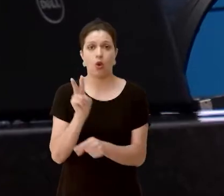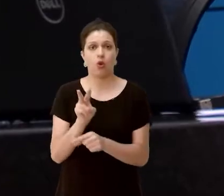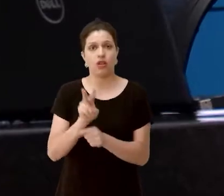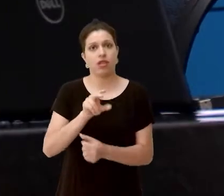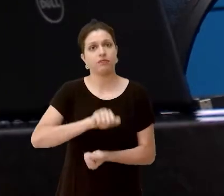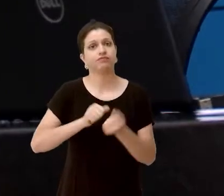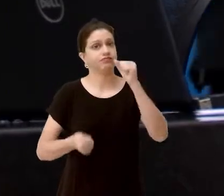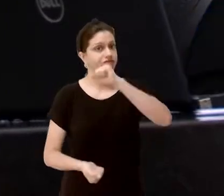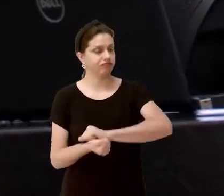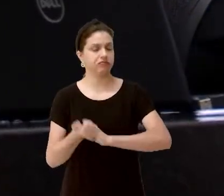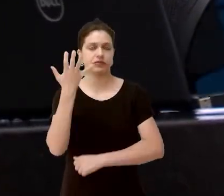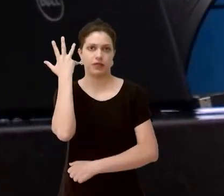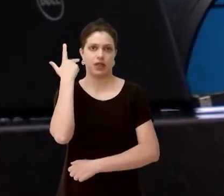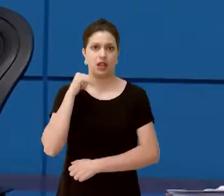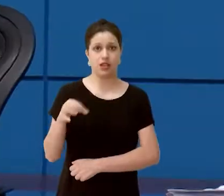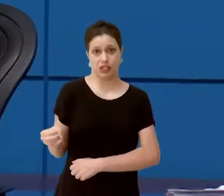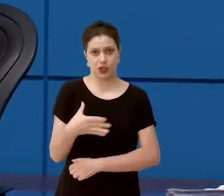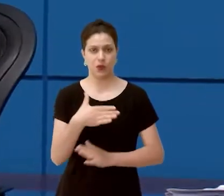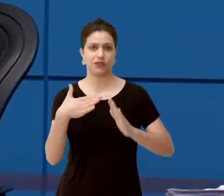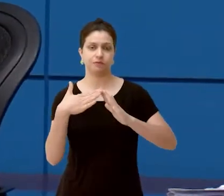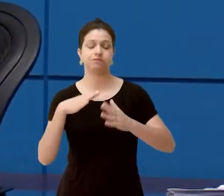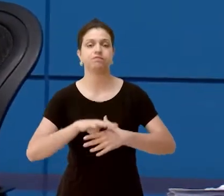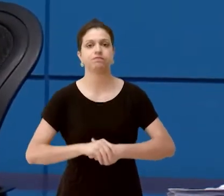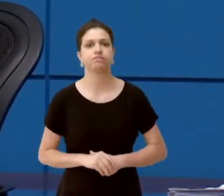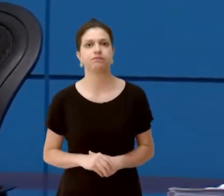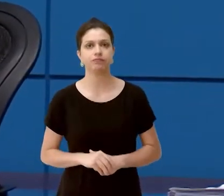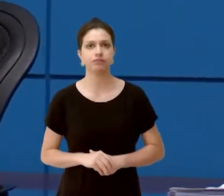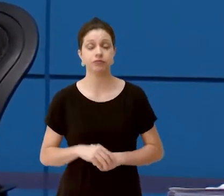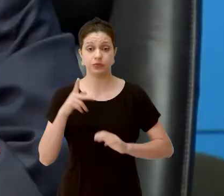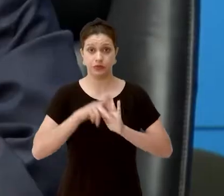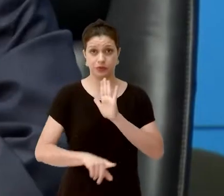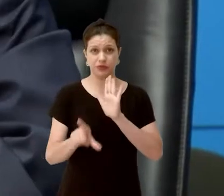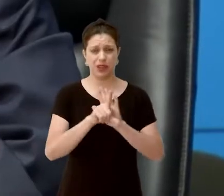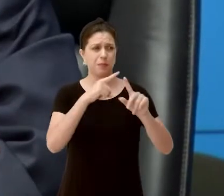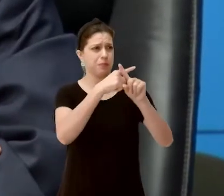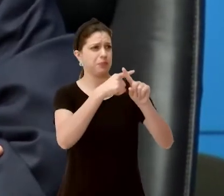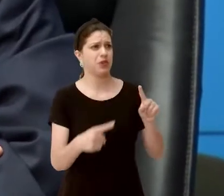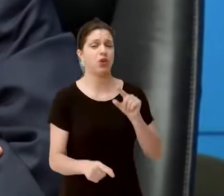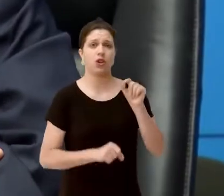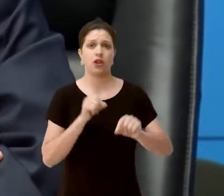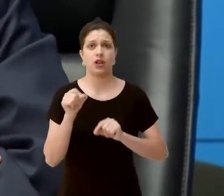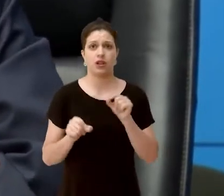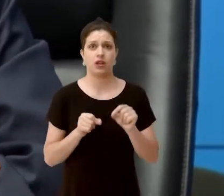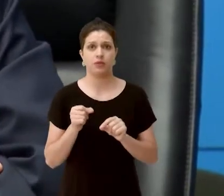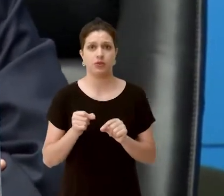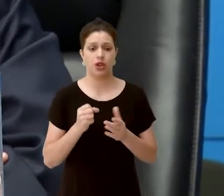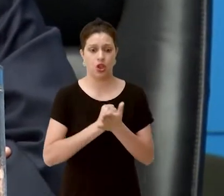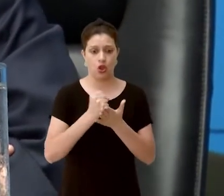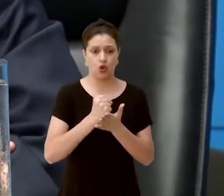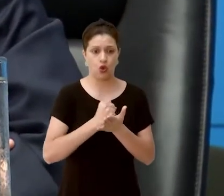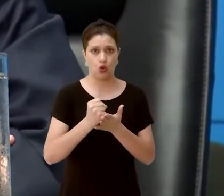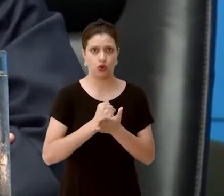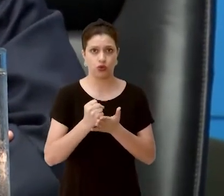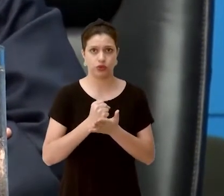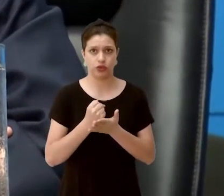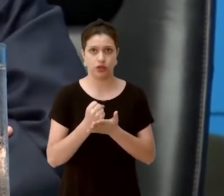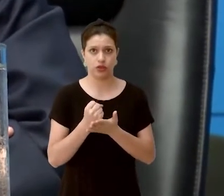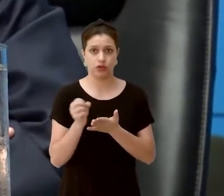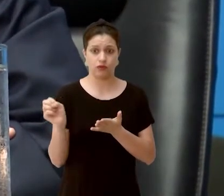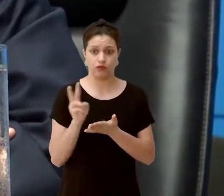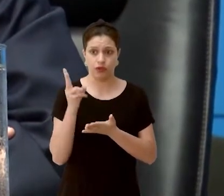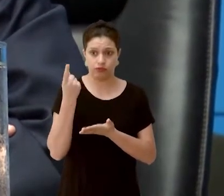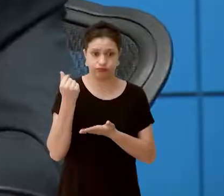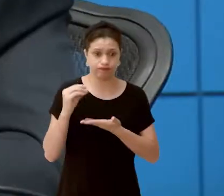de licença para cuidar da adaptação da criança em seu novo lar. O projeto de lei que proíbe a transferência de valores de